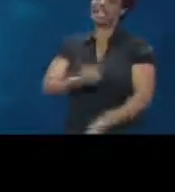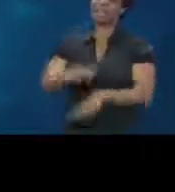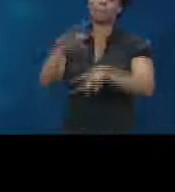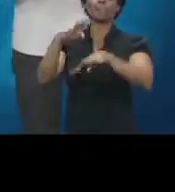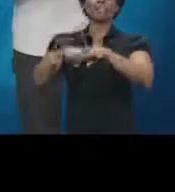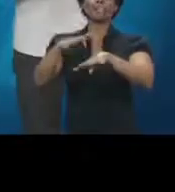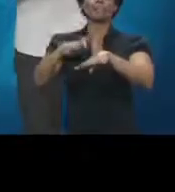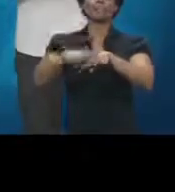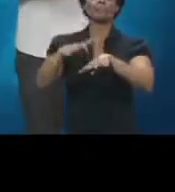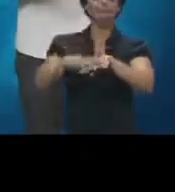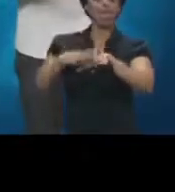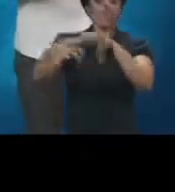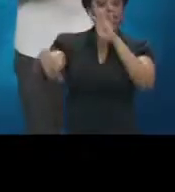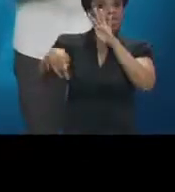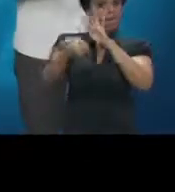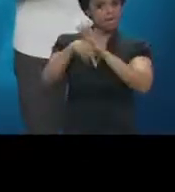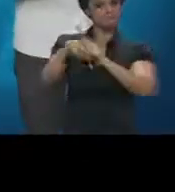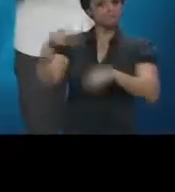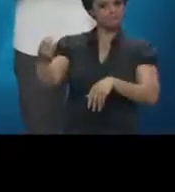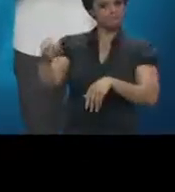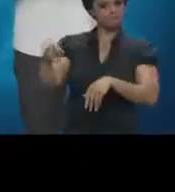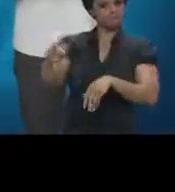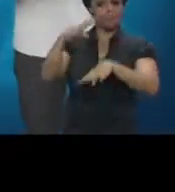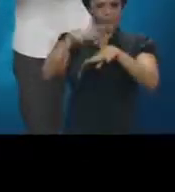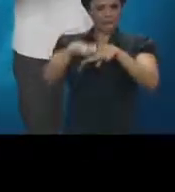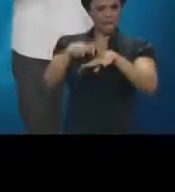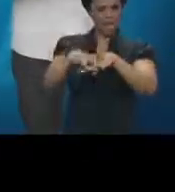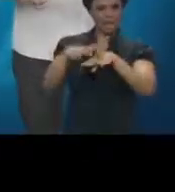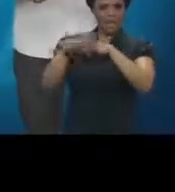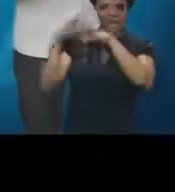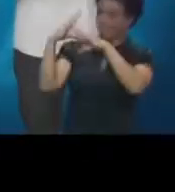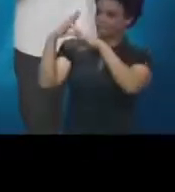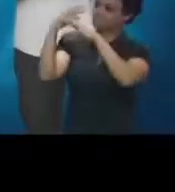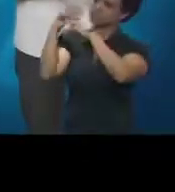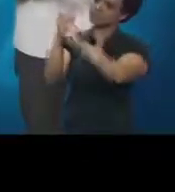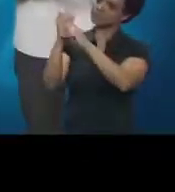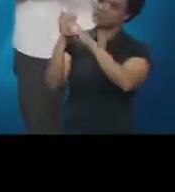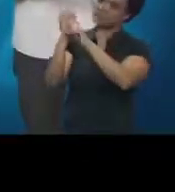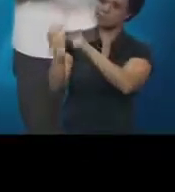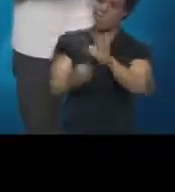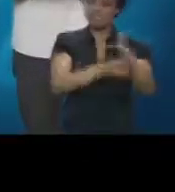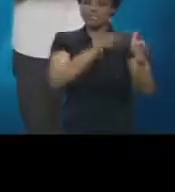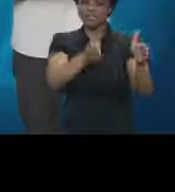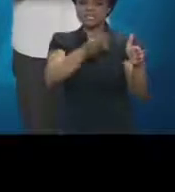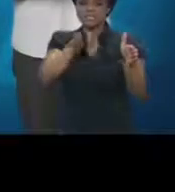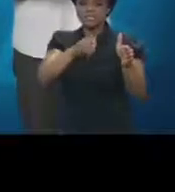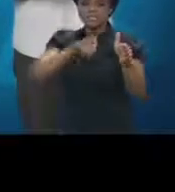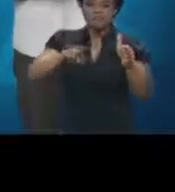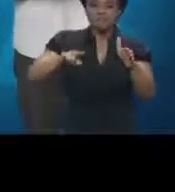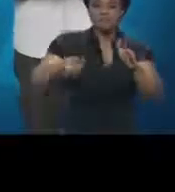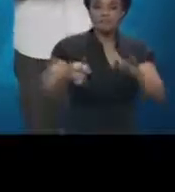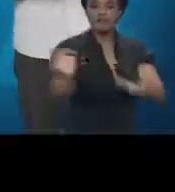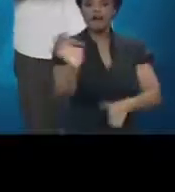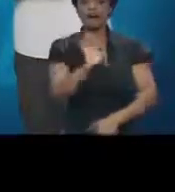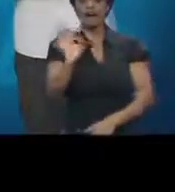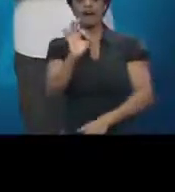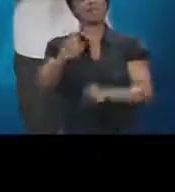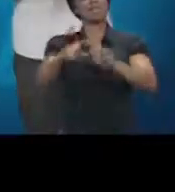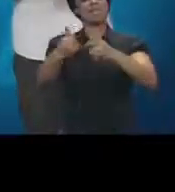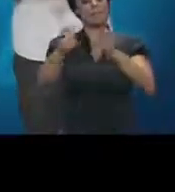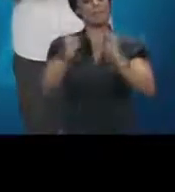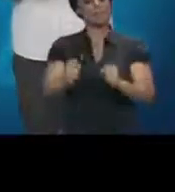matemáticas. Uma série matemática é obtida através da soma dos termos de uma sequência infinita, que podem, por sua vez, resultar em